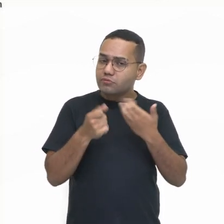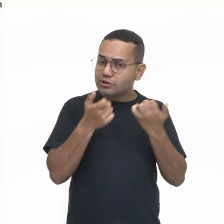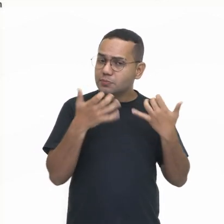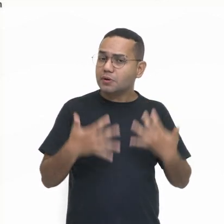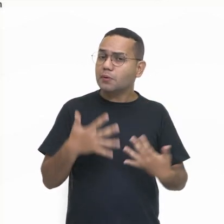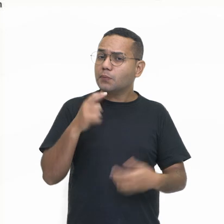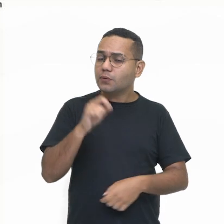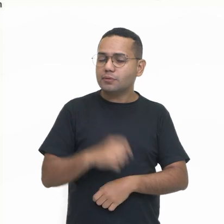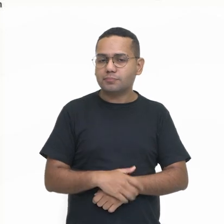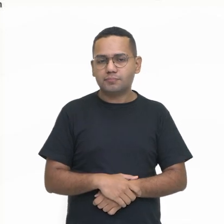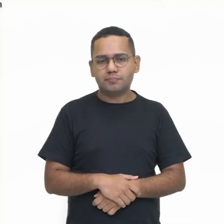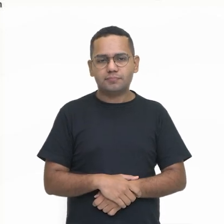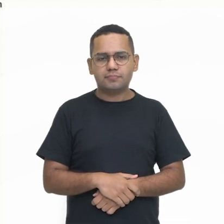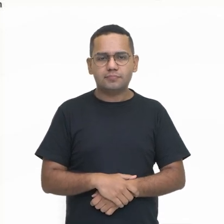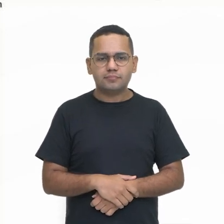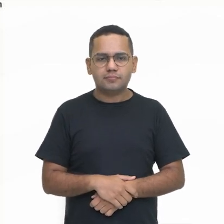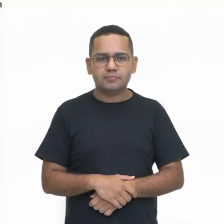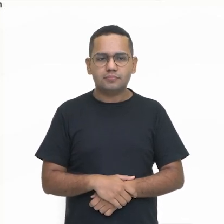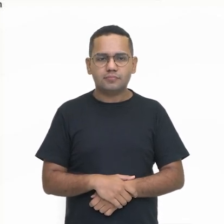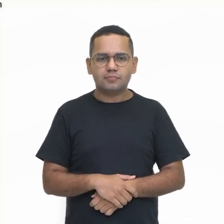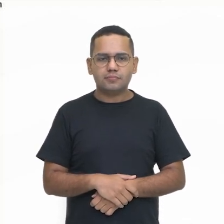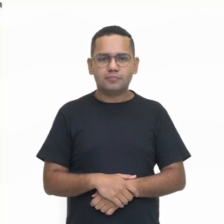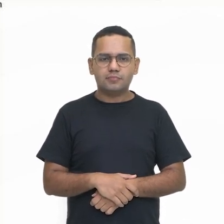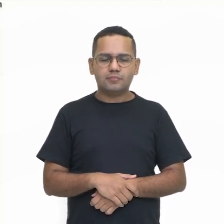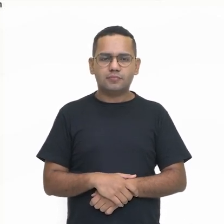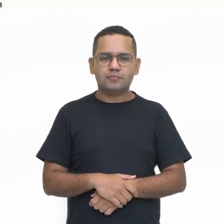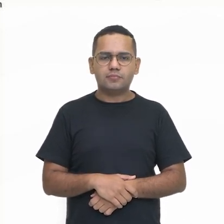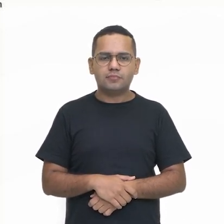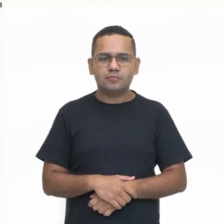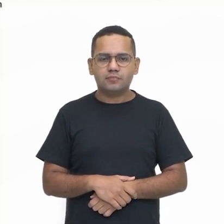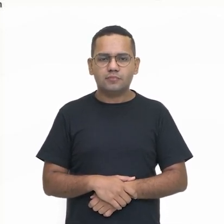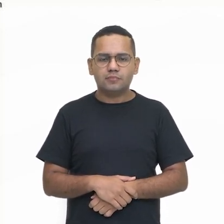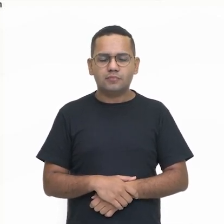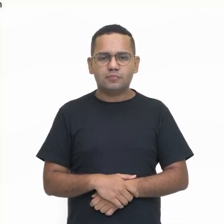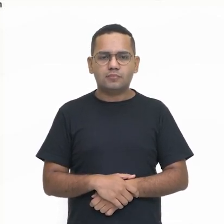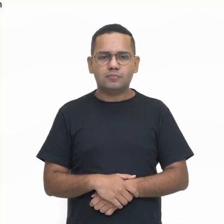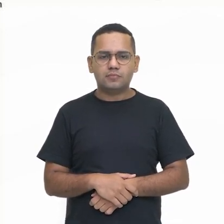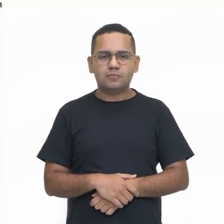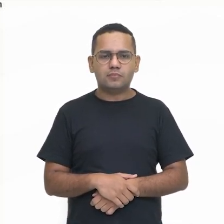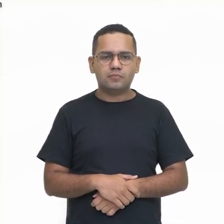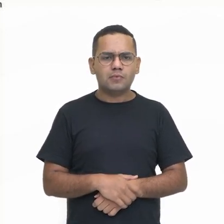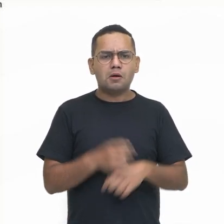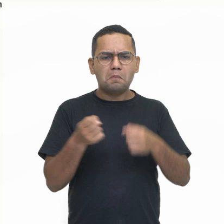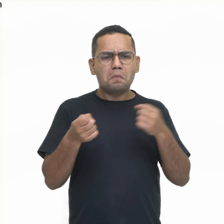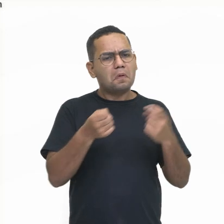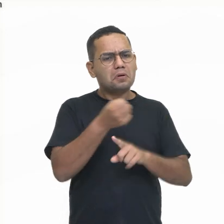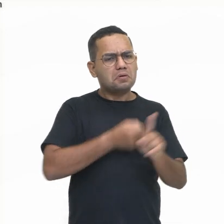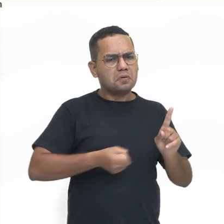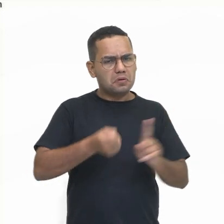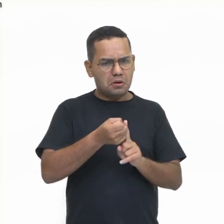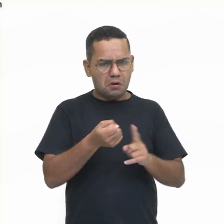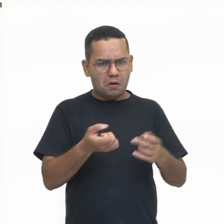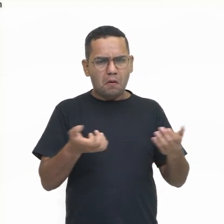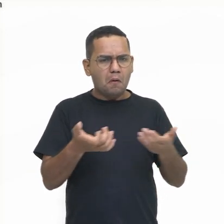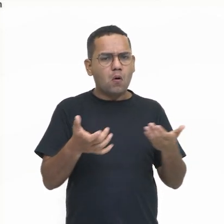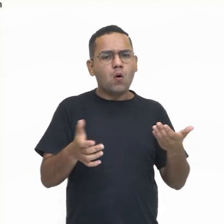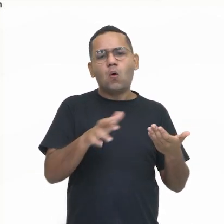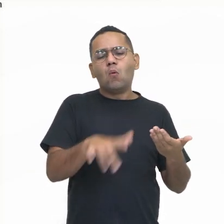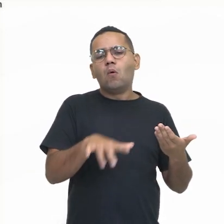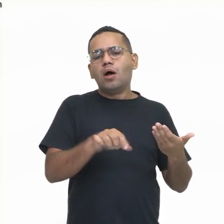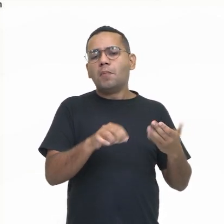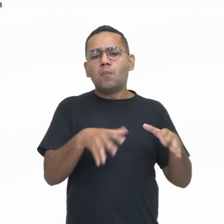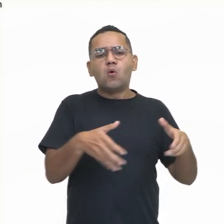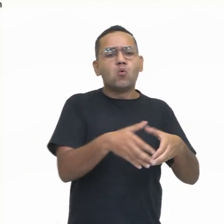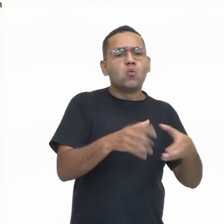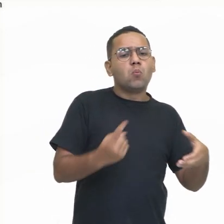na sociedade, hoje, né, não é mais exercida só por um grupo, ou por uma